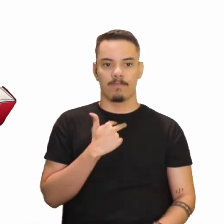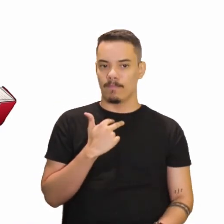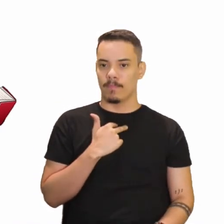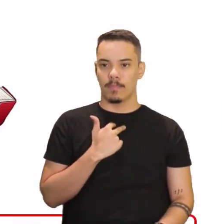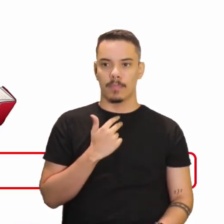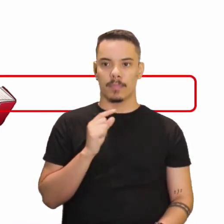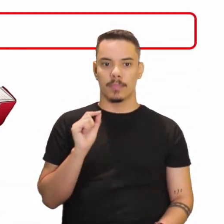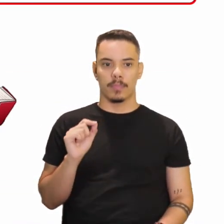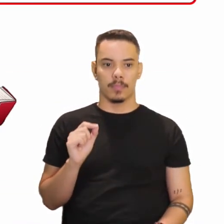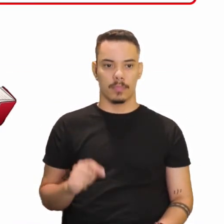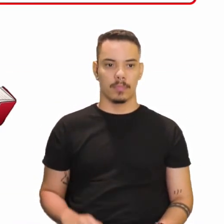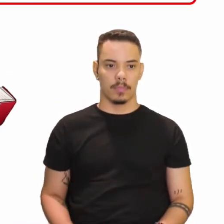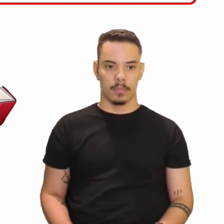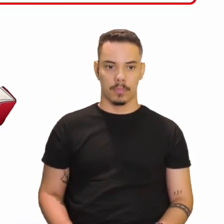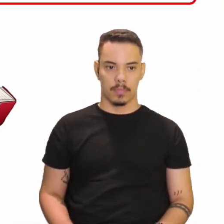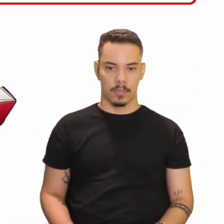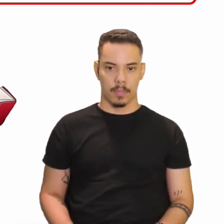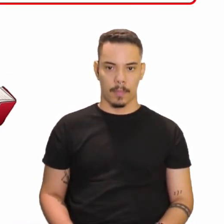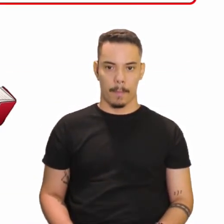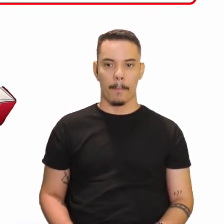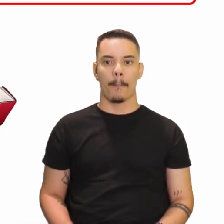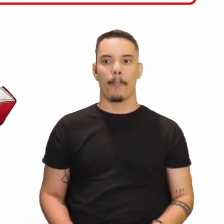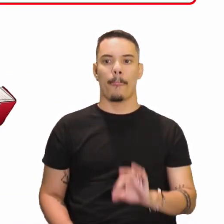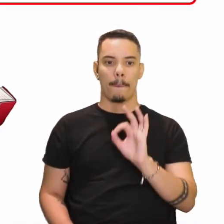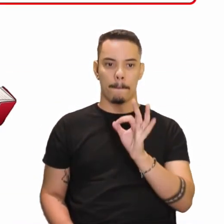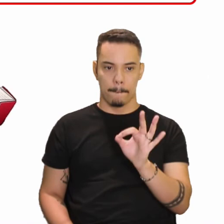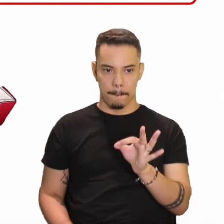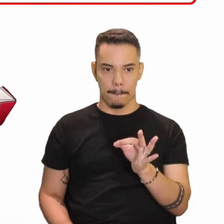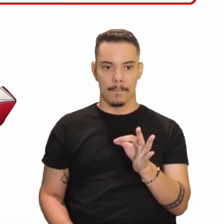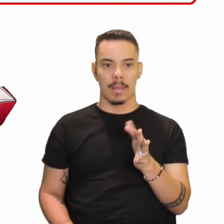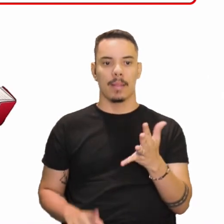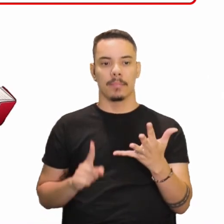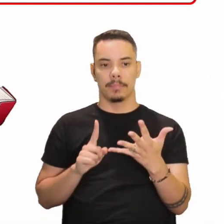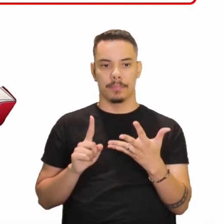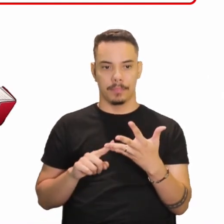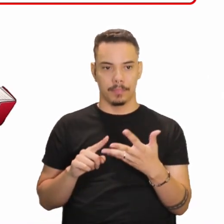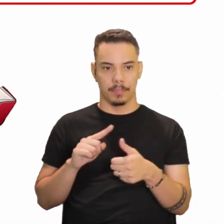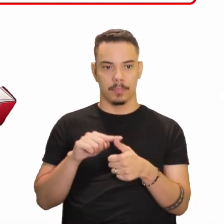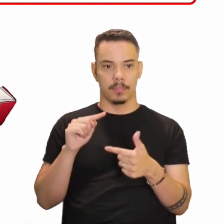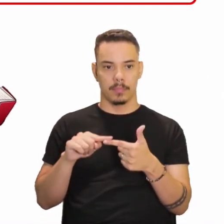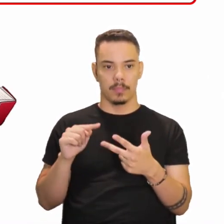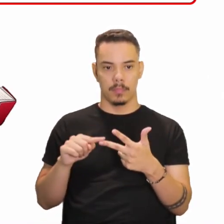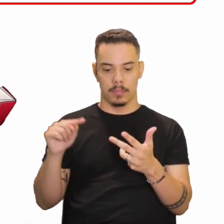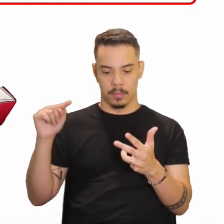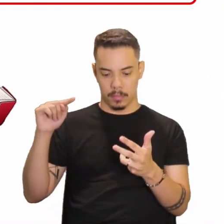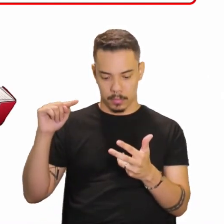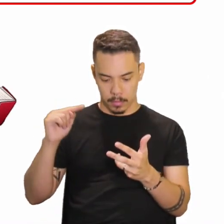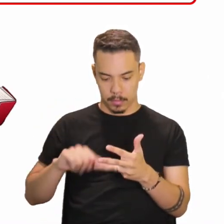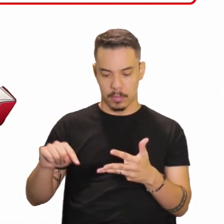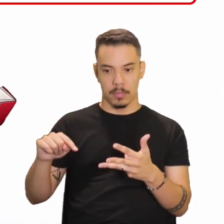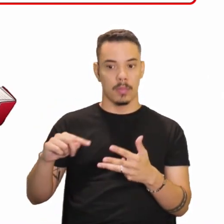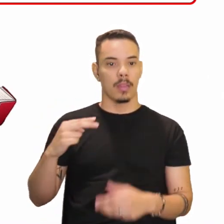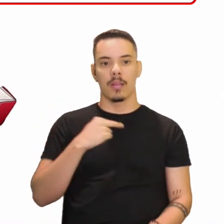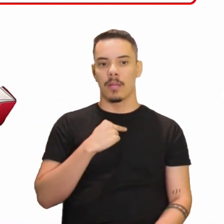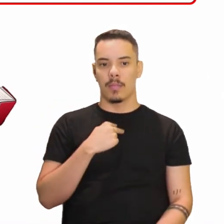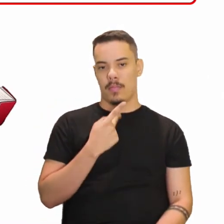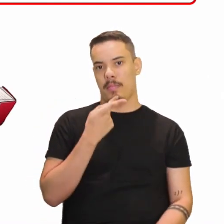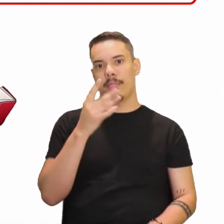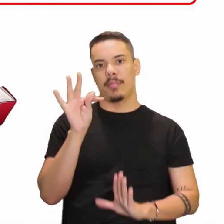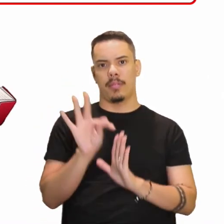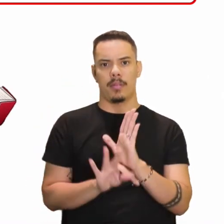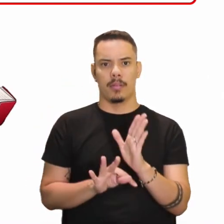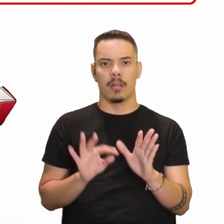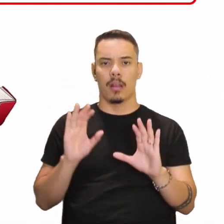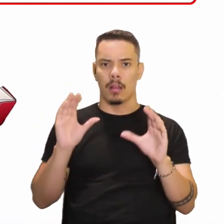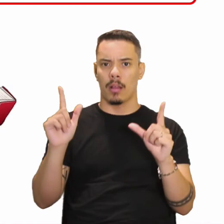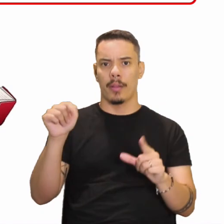afirmar o quê Olha só letra D as charges adivinha não pode ser considerada gêneros textuais